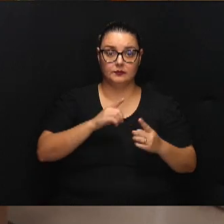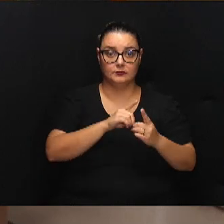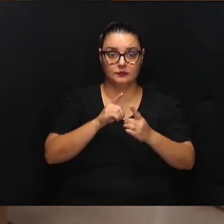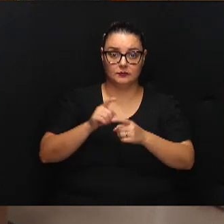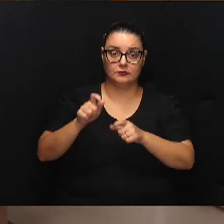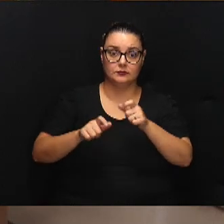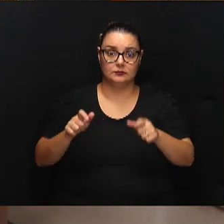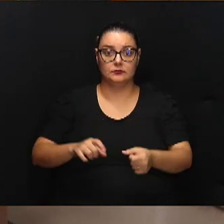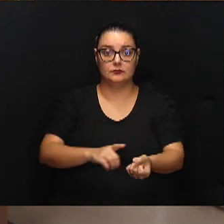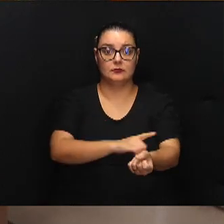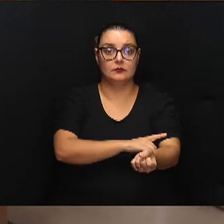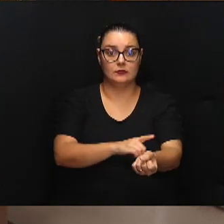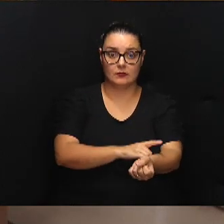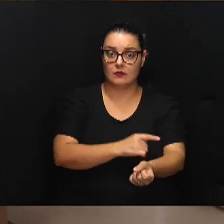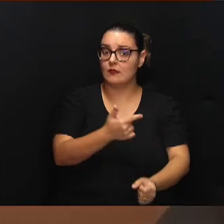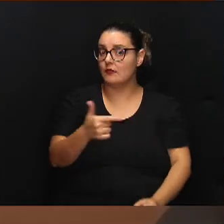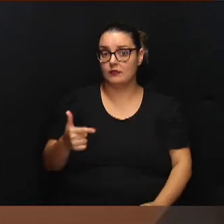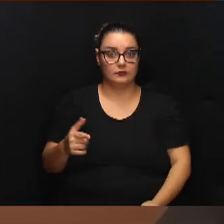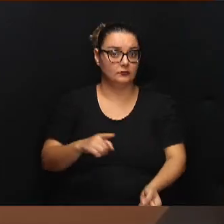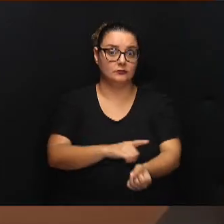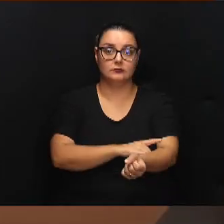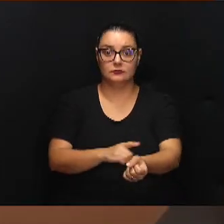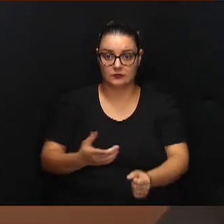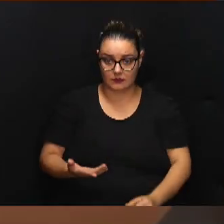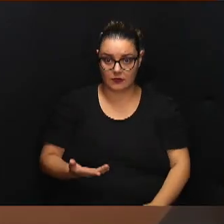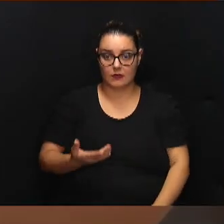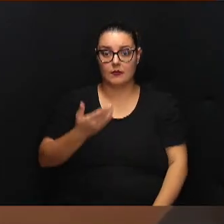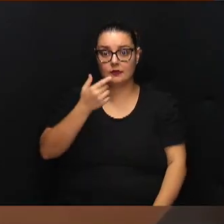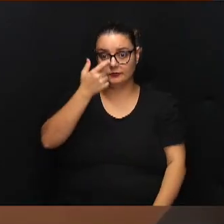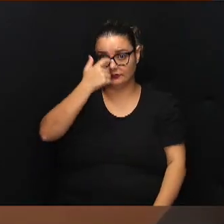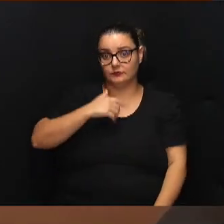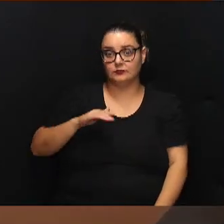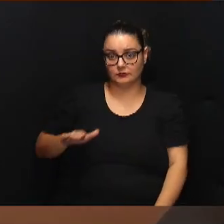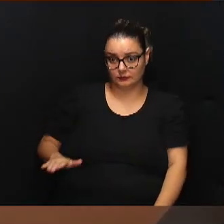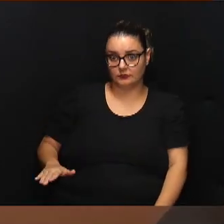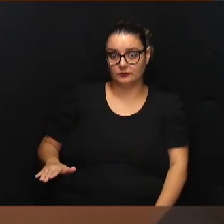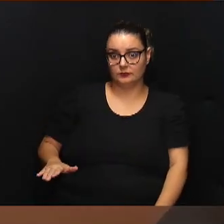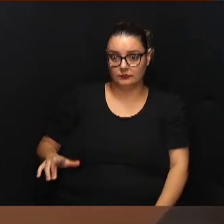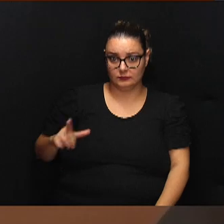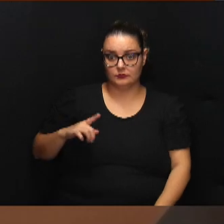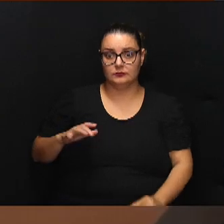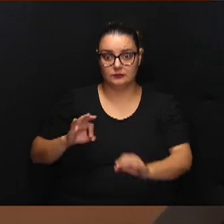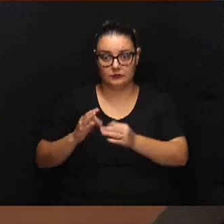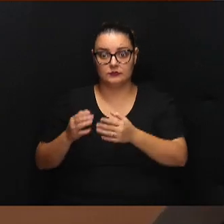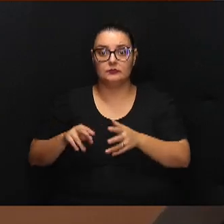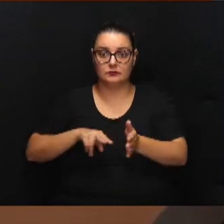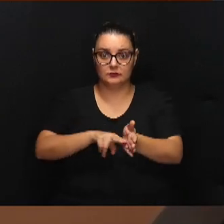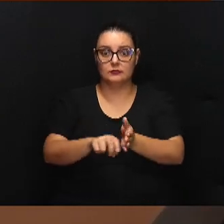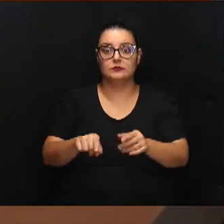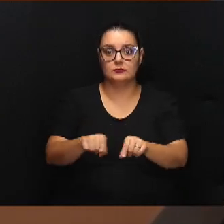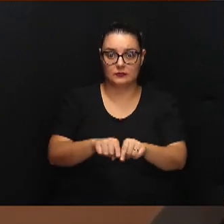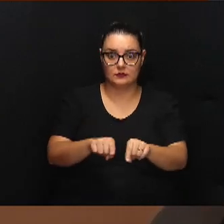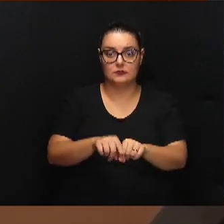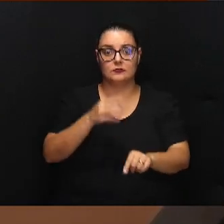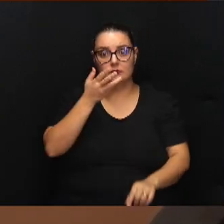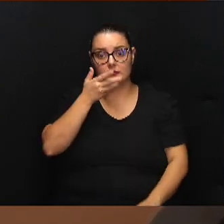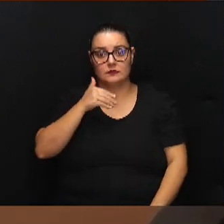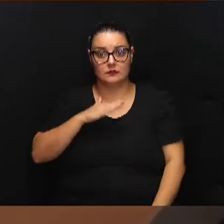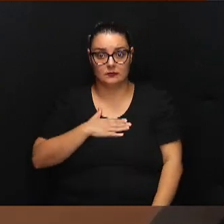com diabetes. Eu não tenho diabetes, mas eu era muito pequenininha quando eu tive uma pessoa da família diagnosticada, também uma criança, e para